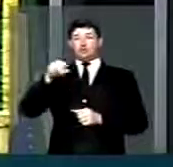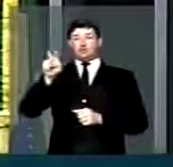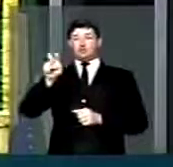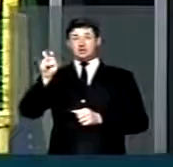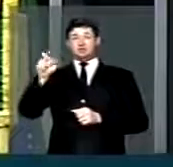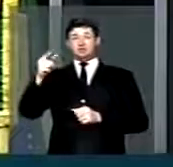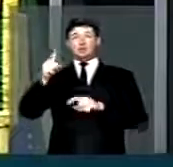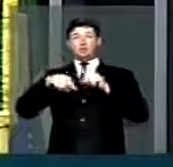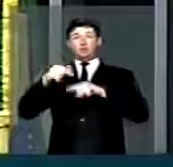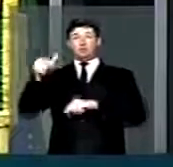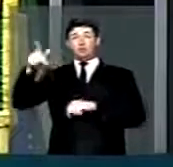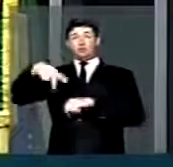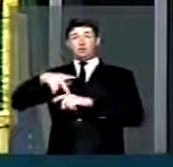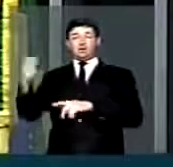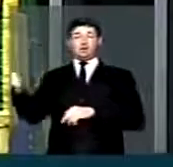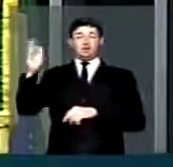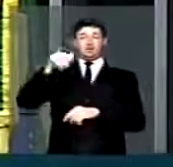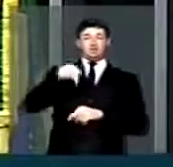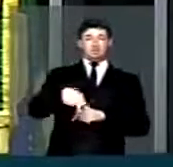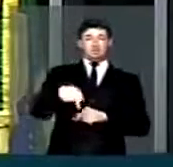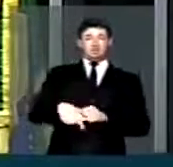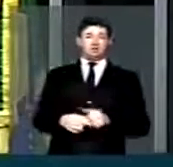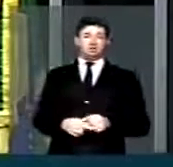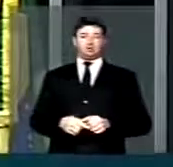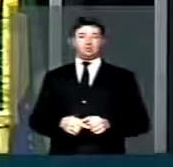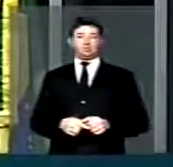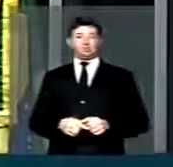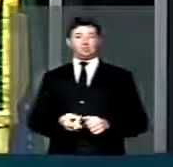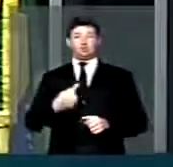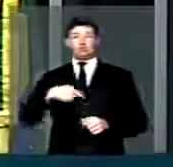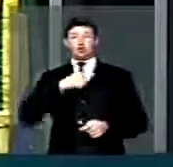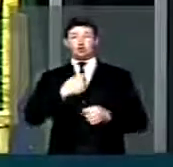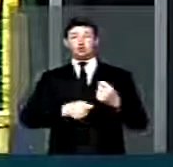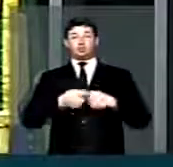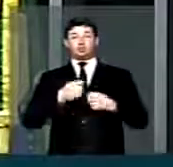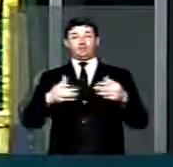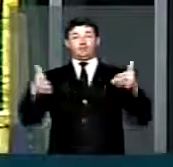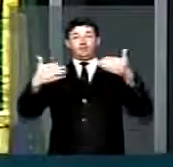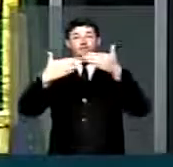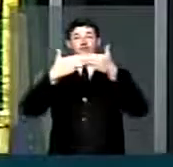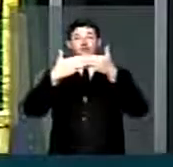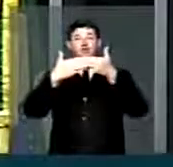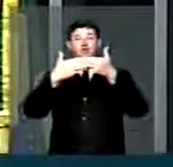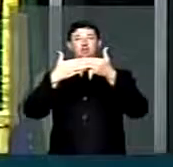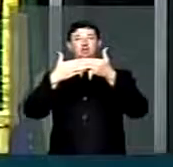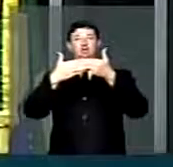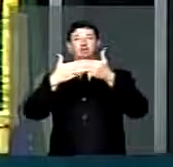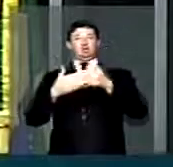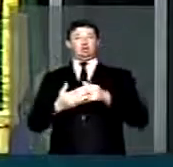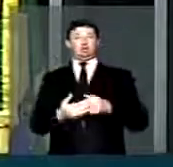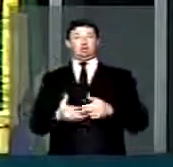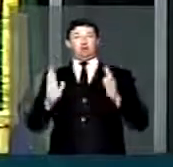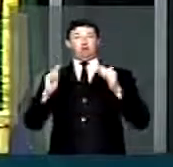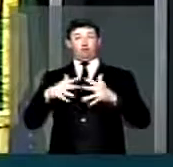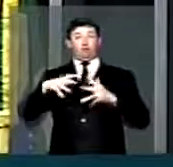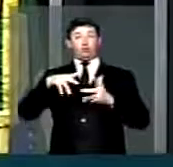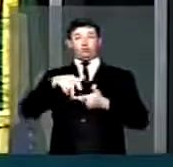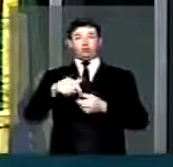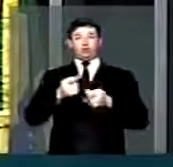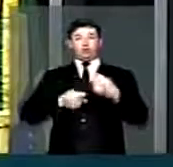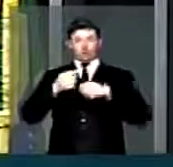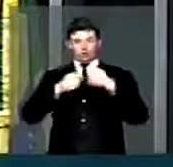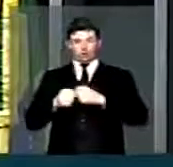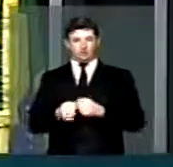nas importações do mundo. Nós somos uma economia muito fechada. O Fórum Econômico Mundial,